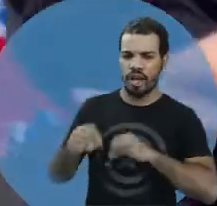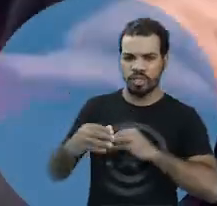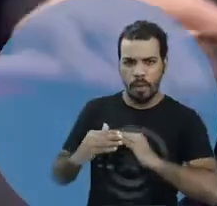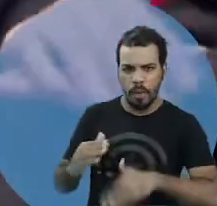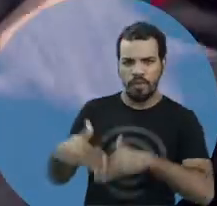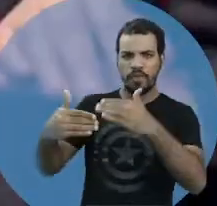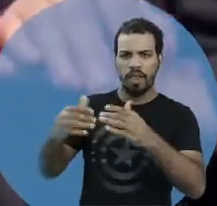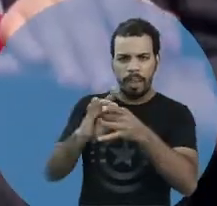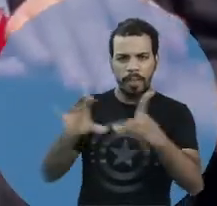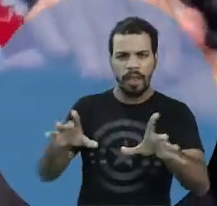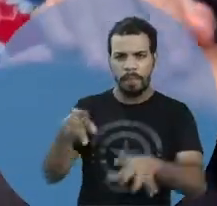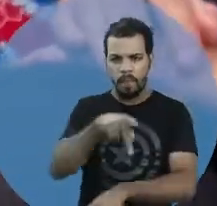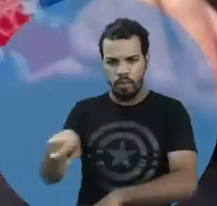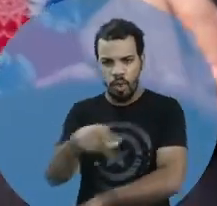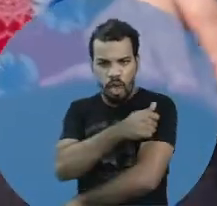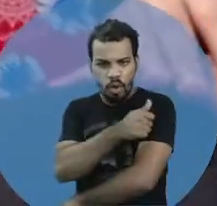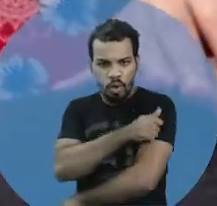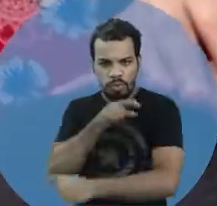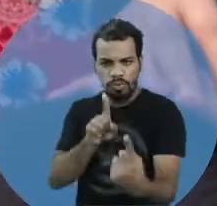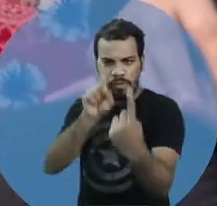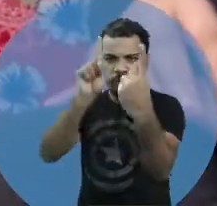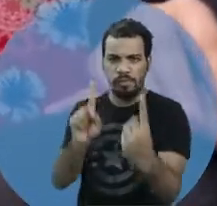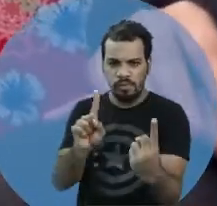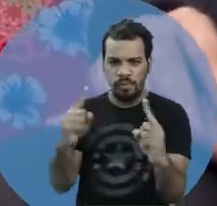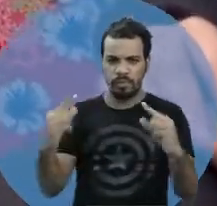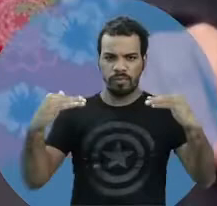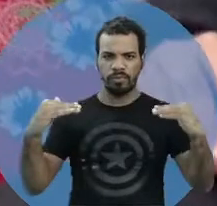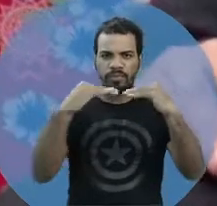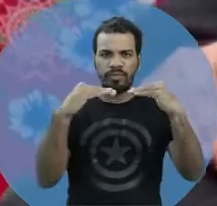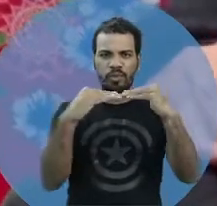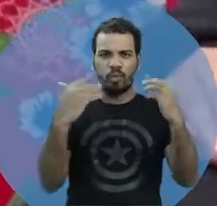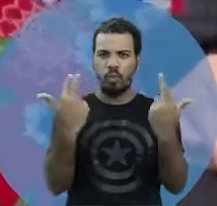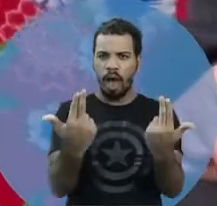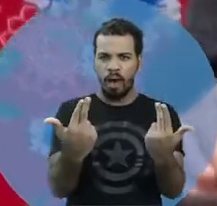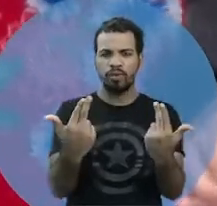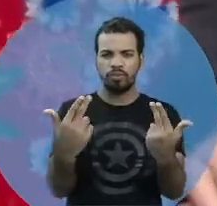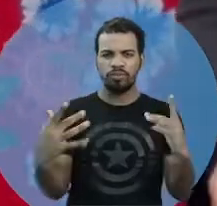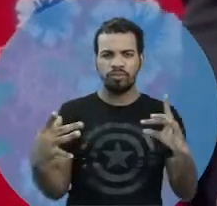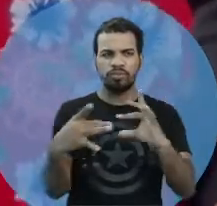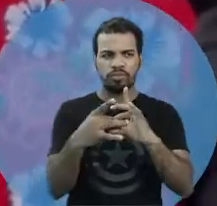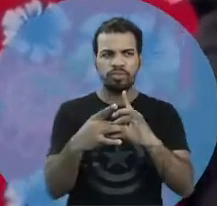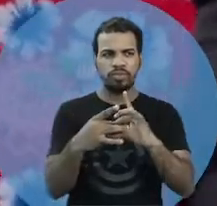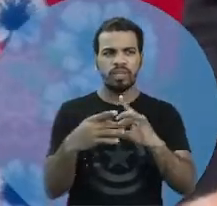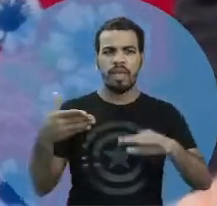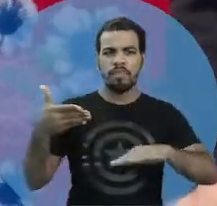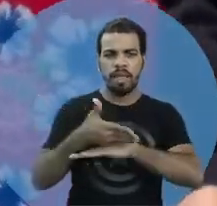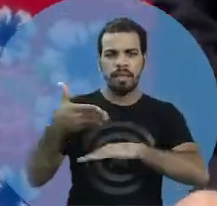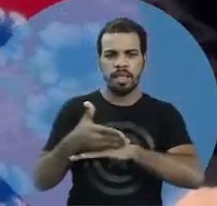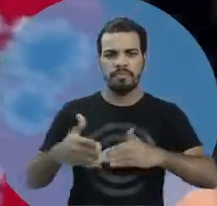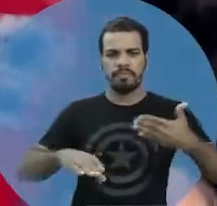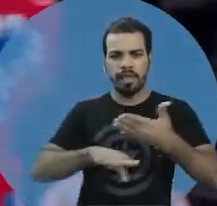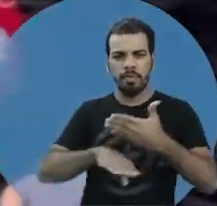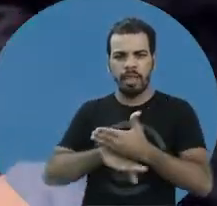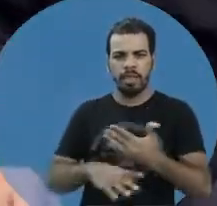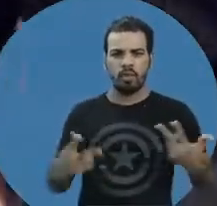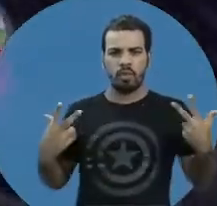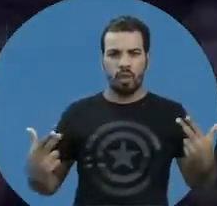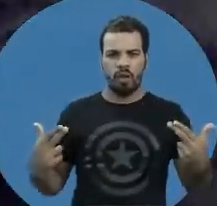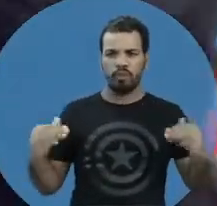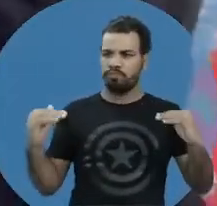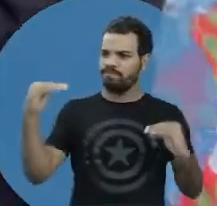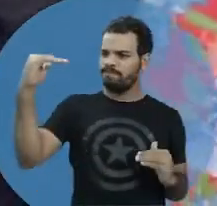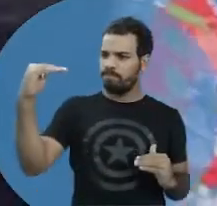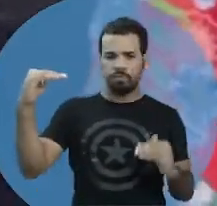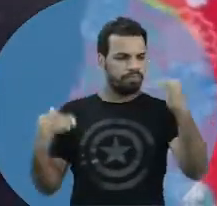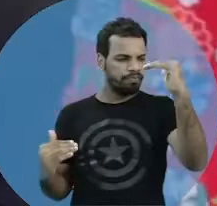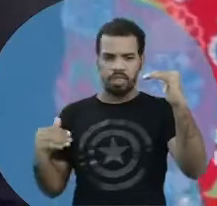professor e aluno encontram-se em um plano horizontal, onde ambos têm participação ativa, ou seja, a educação